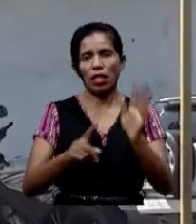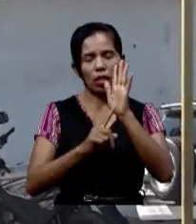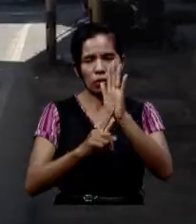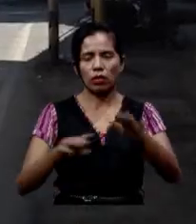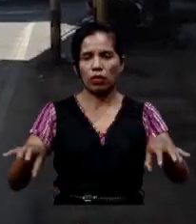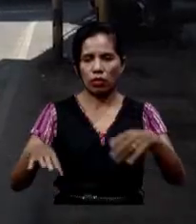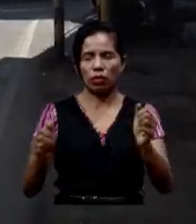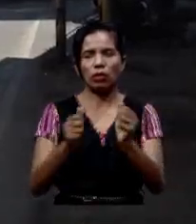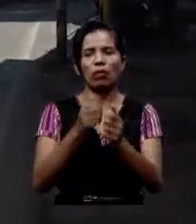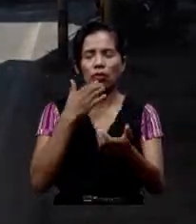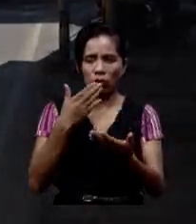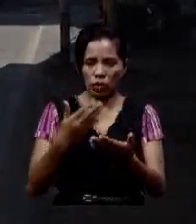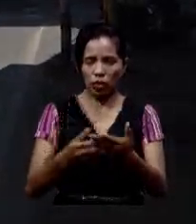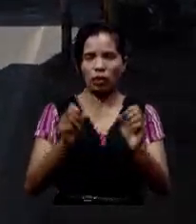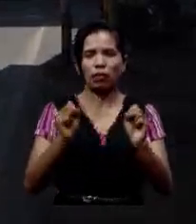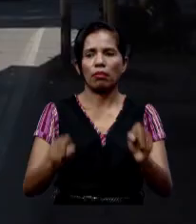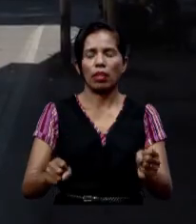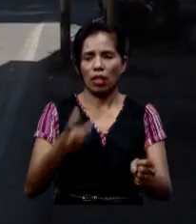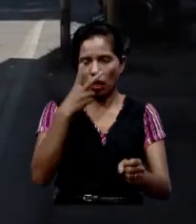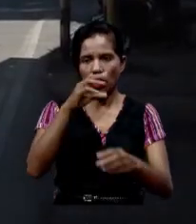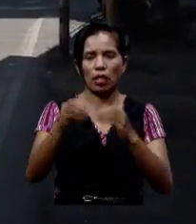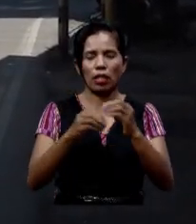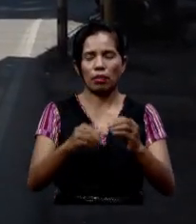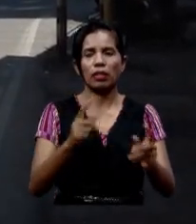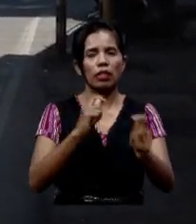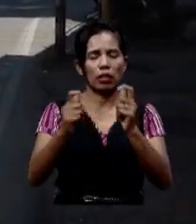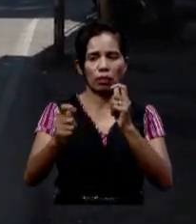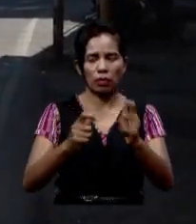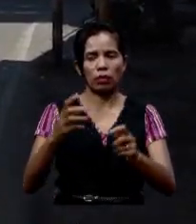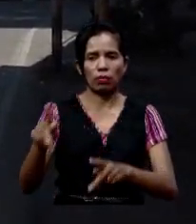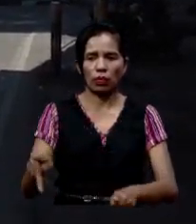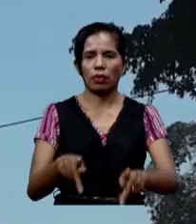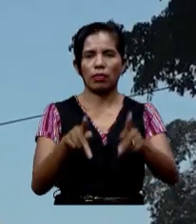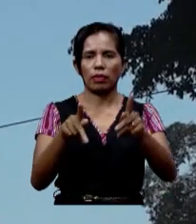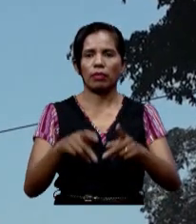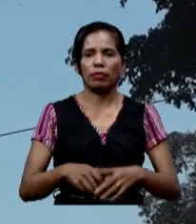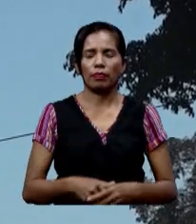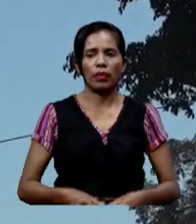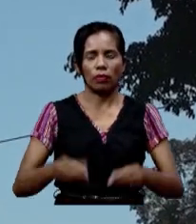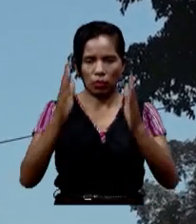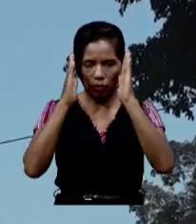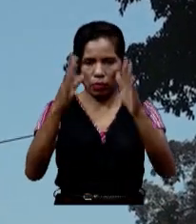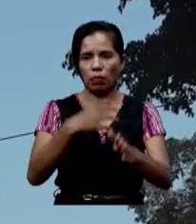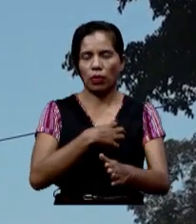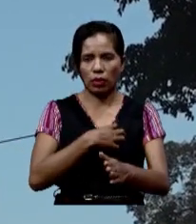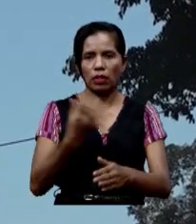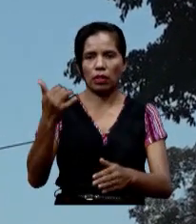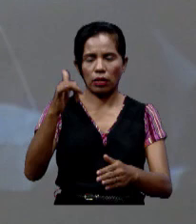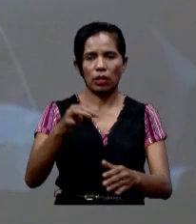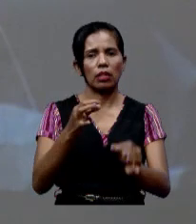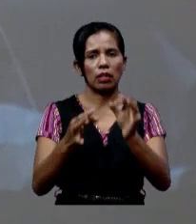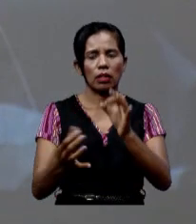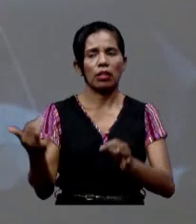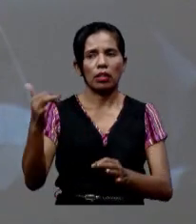serviço ou profissional, no nebele controla movimento transporte público. Fá atenção a polícia, Sira. Quando